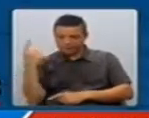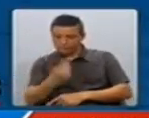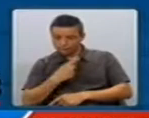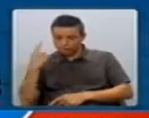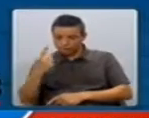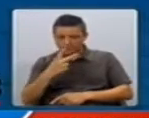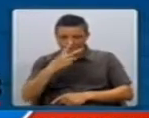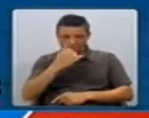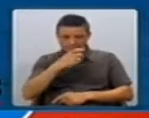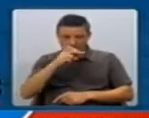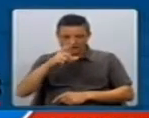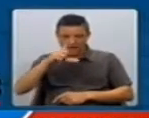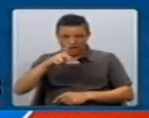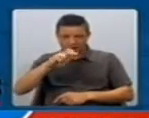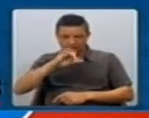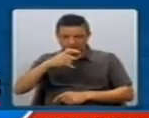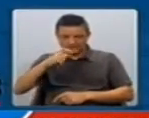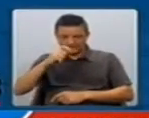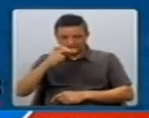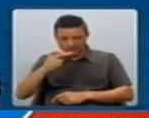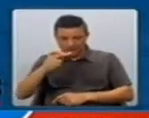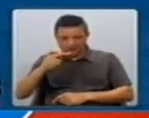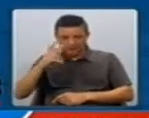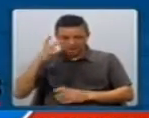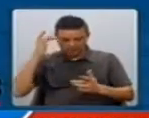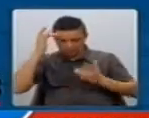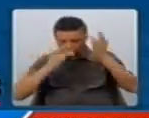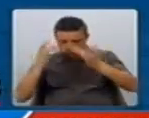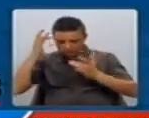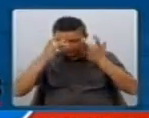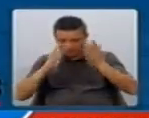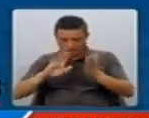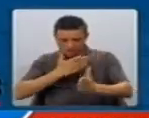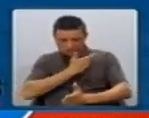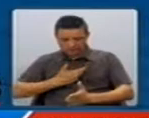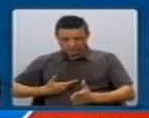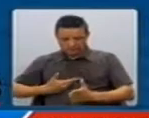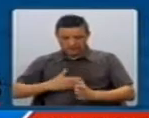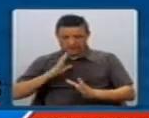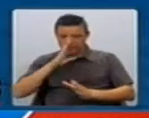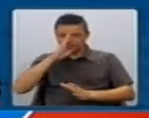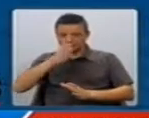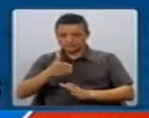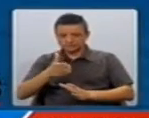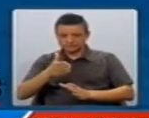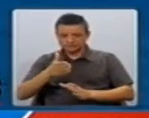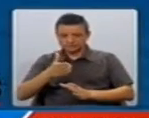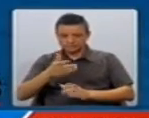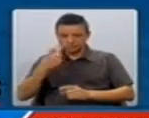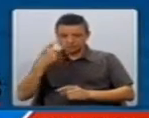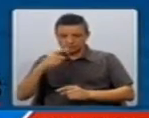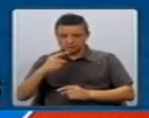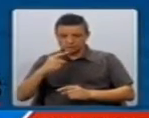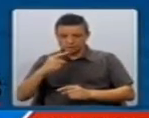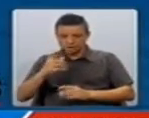Eles propõem uma teoria já muito antiga, que não é consensual, como é óbvio, e que diz mais ou menos o seguinte: terá havido num